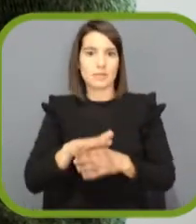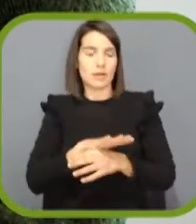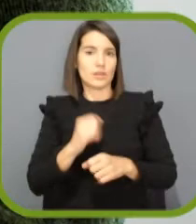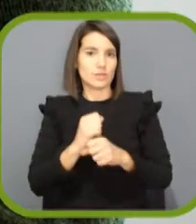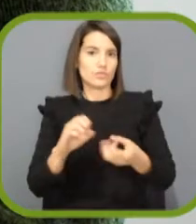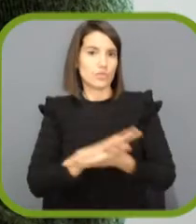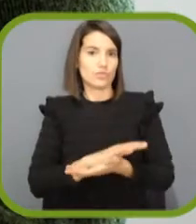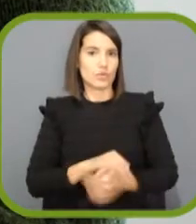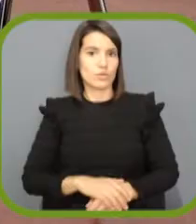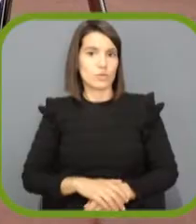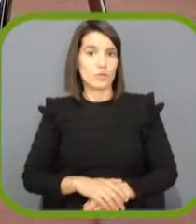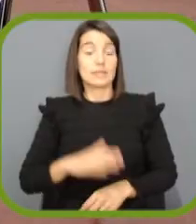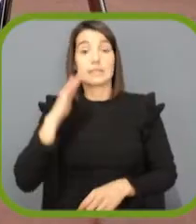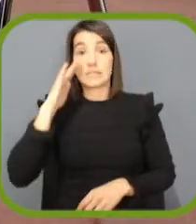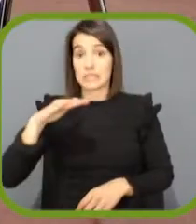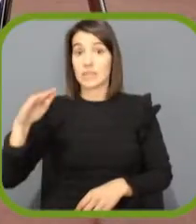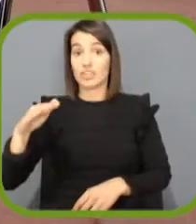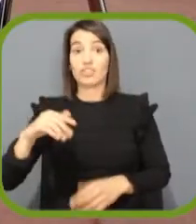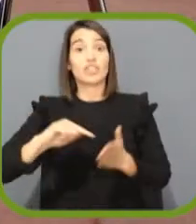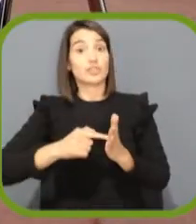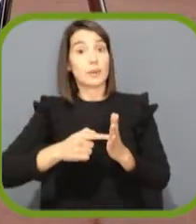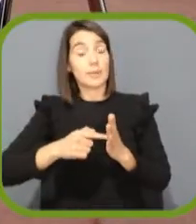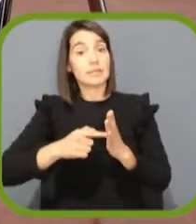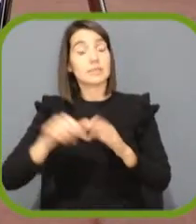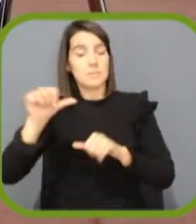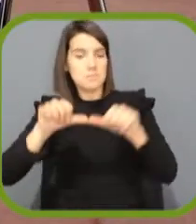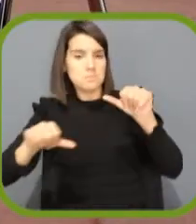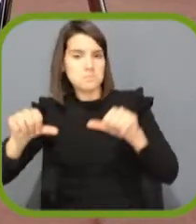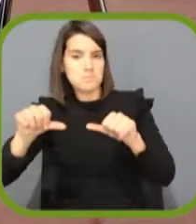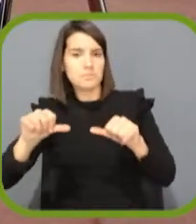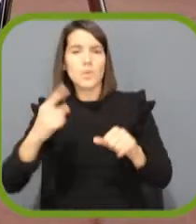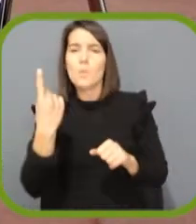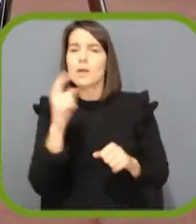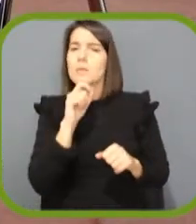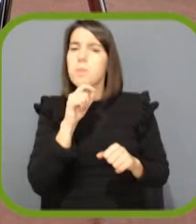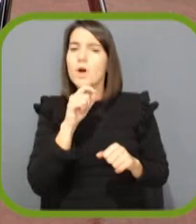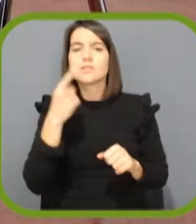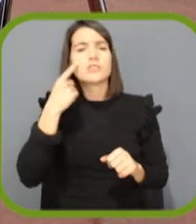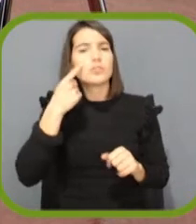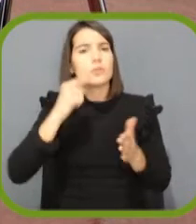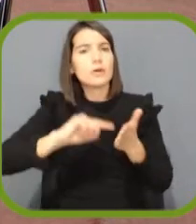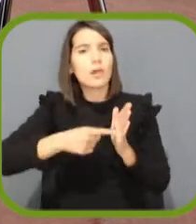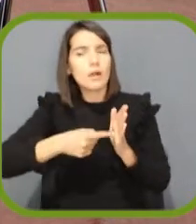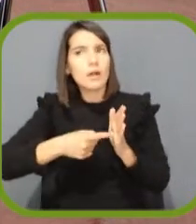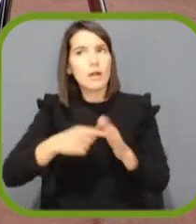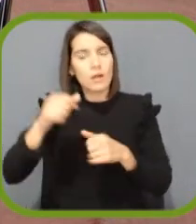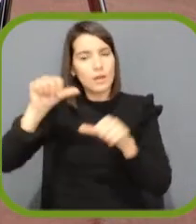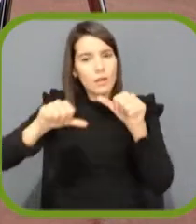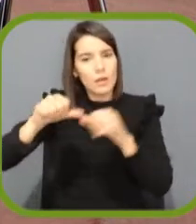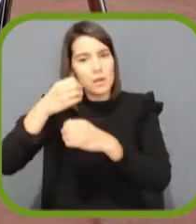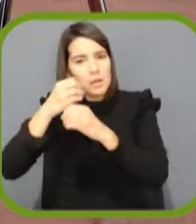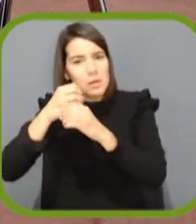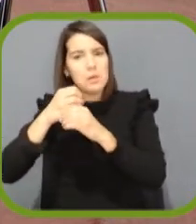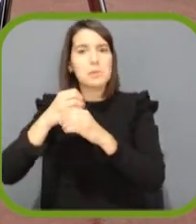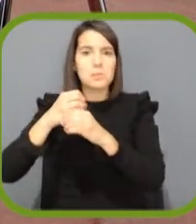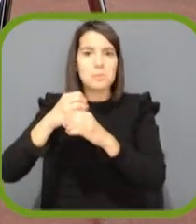desta vertente do jornalismo? Quando os cientistas fazem experiências, põem uma hipótese, fazem uma experiência, dessa experiência há